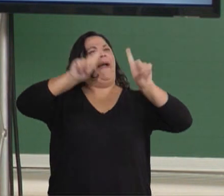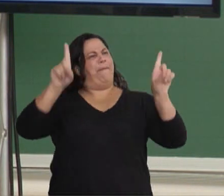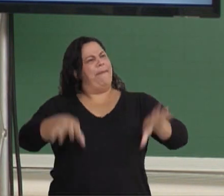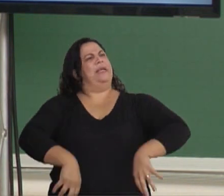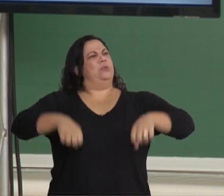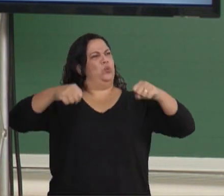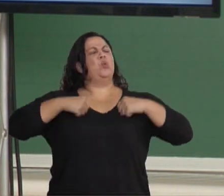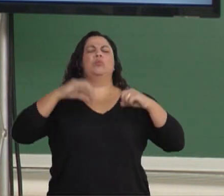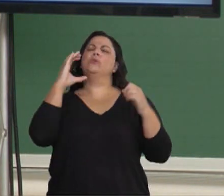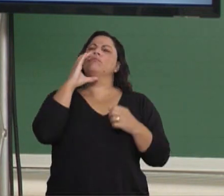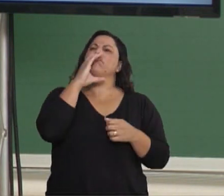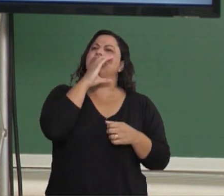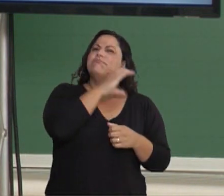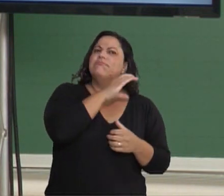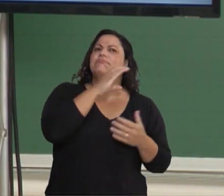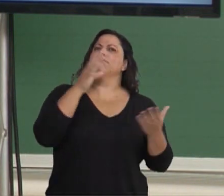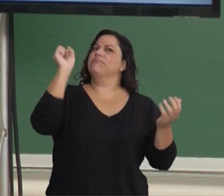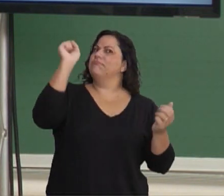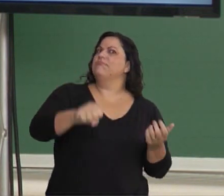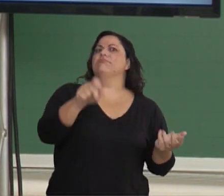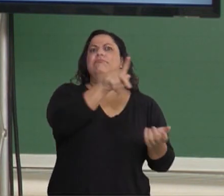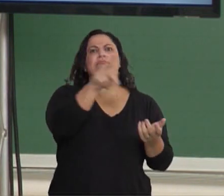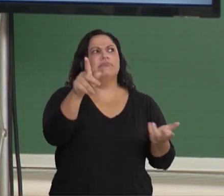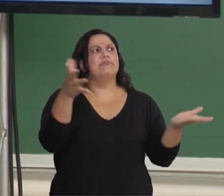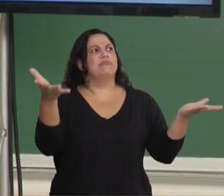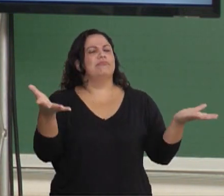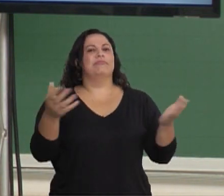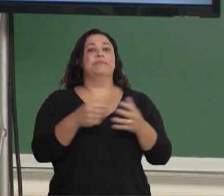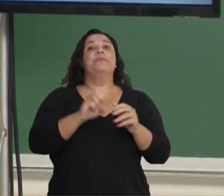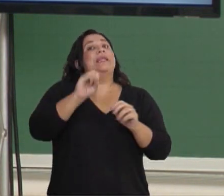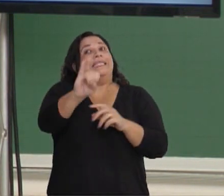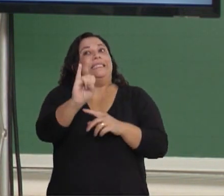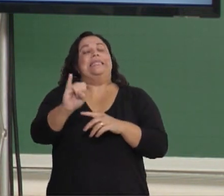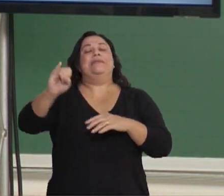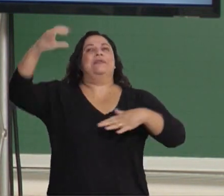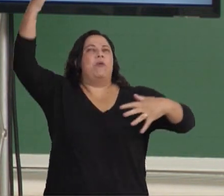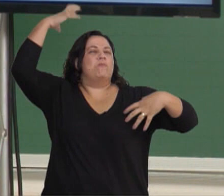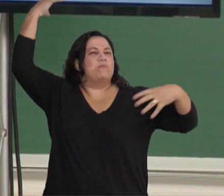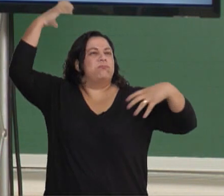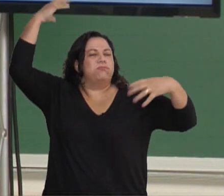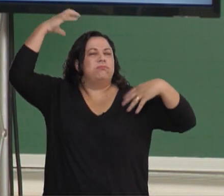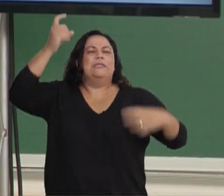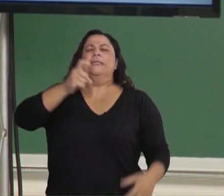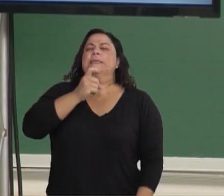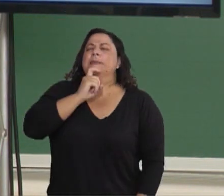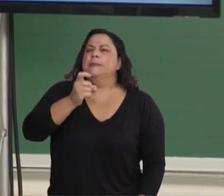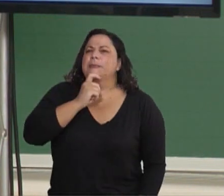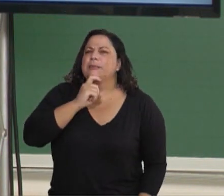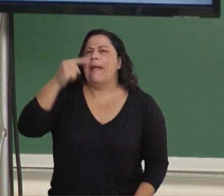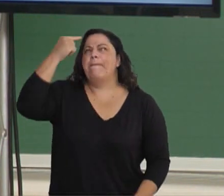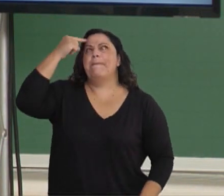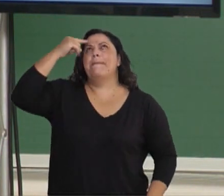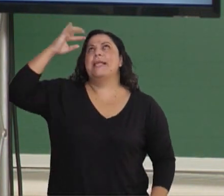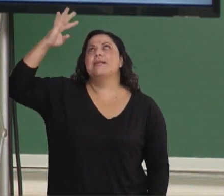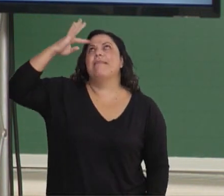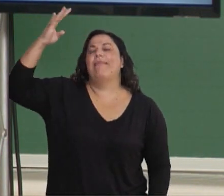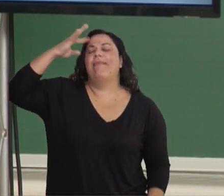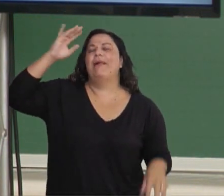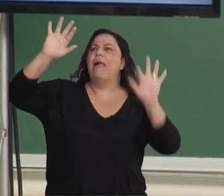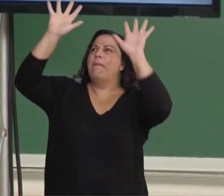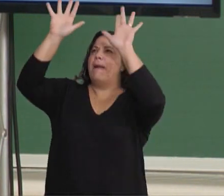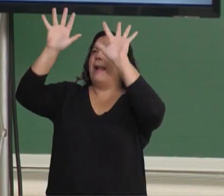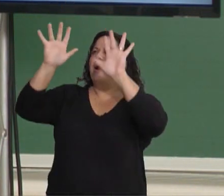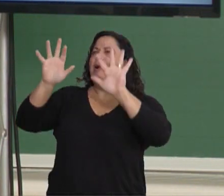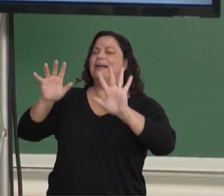esquenta. Assim, se você vai estar tomando banho num dia de inverno, imagina aquela geada que deu, assim, a temperatura